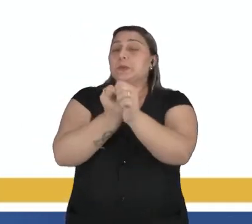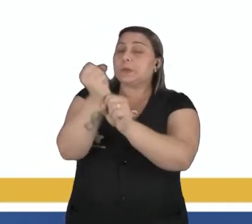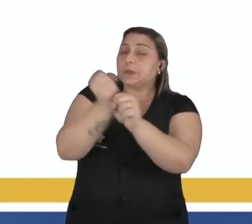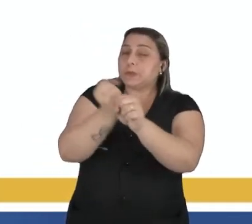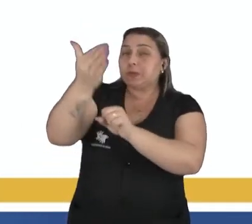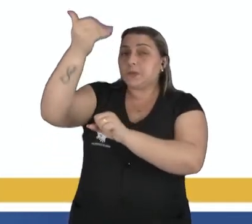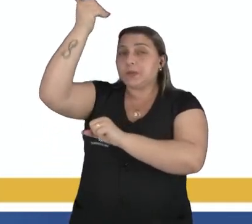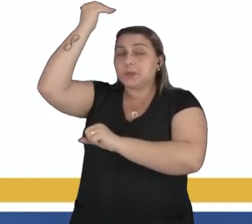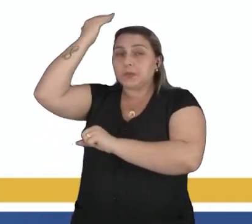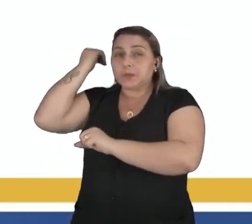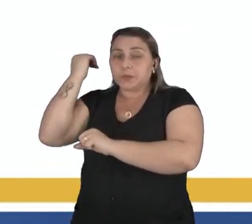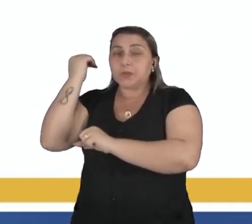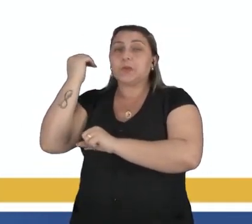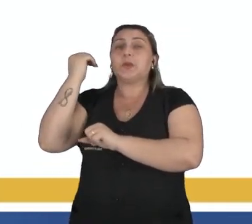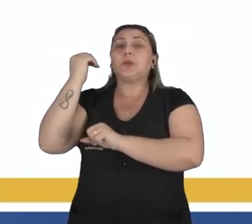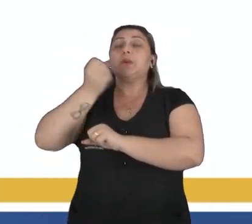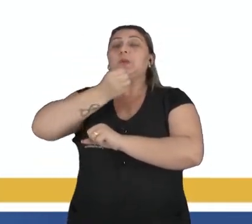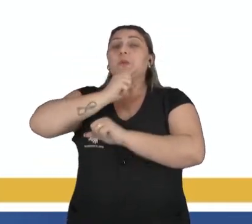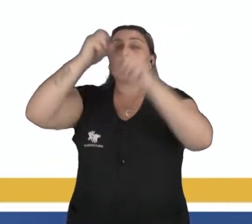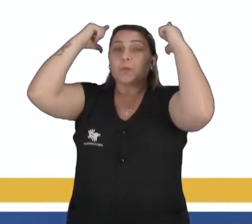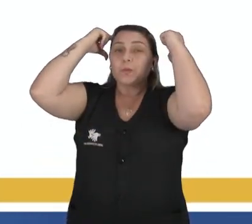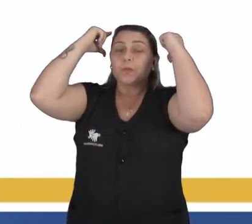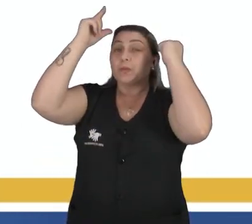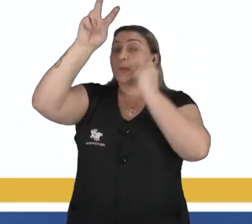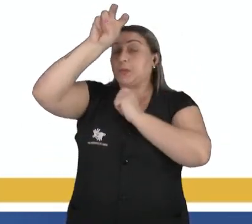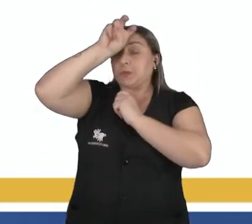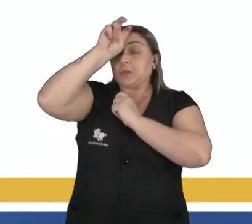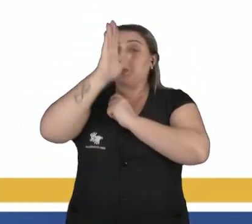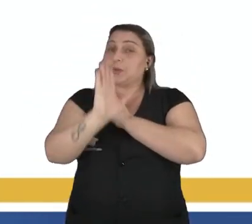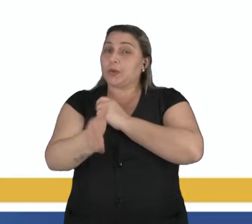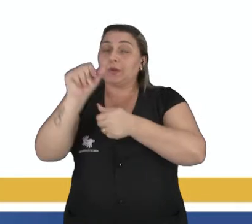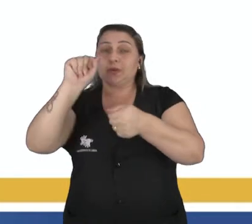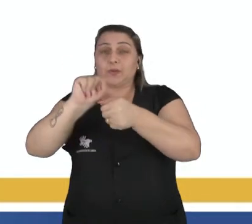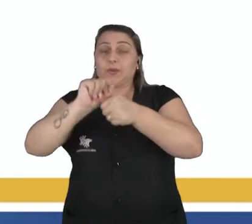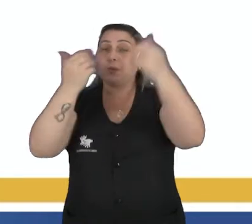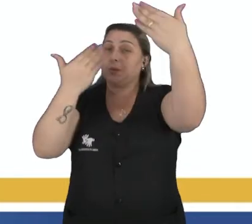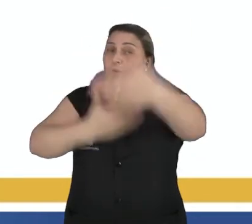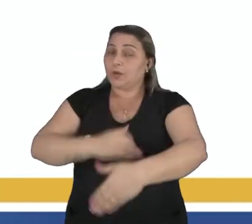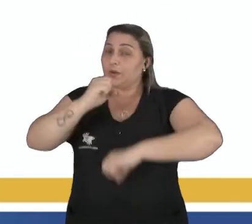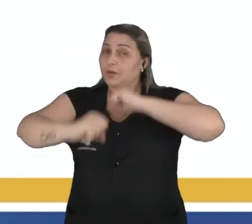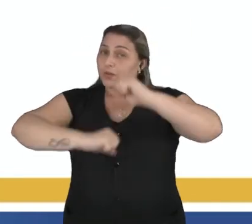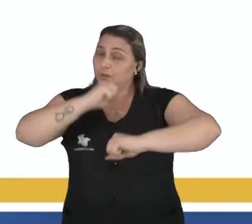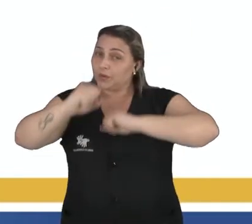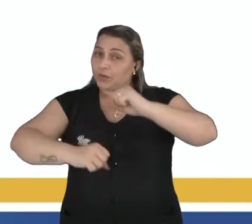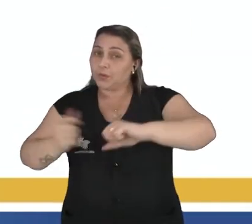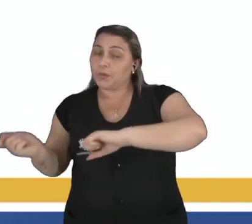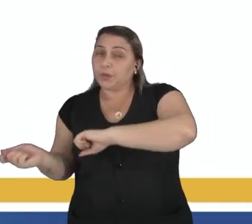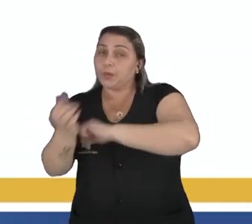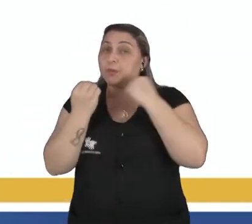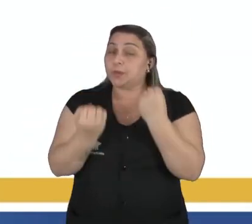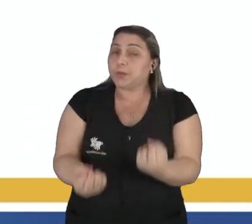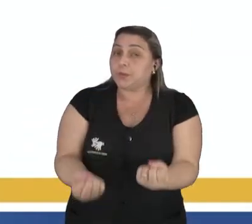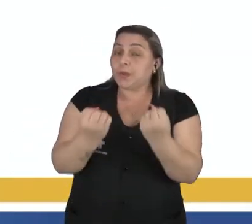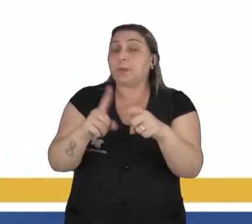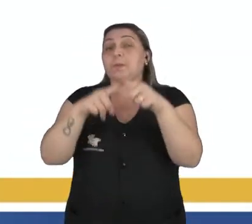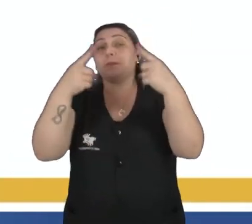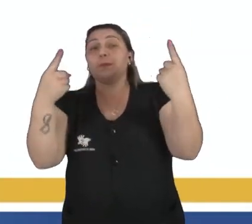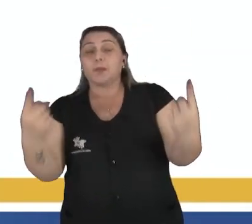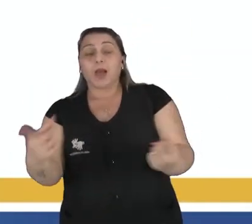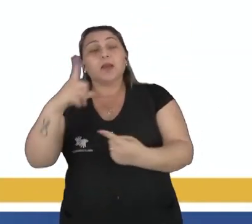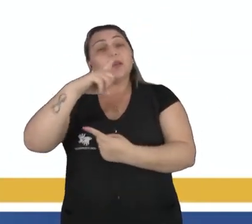5.000 anos atrás, no Antigo Egito, eles já realizavam provas de corridas e lançamentos de peso.